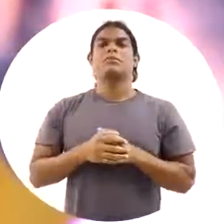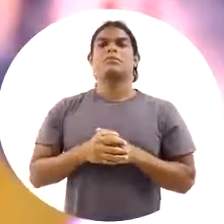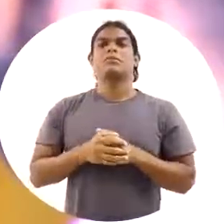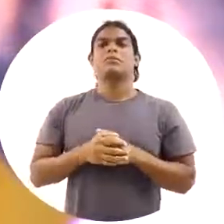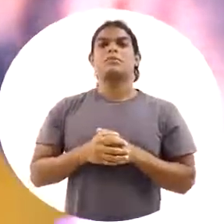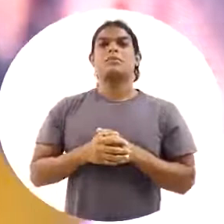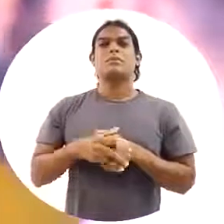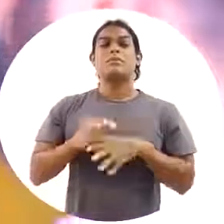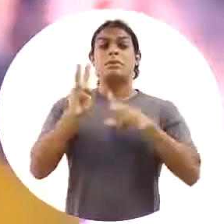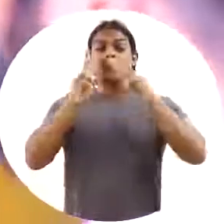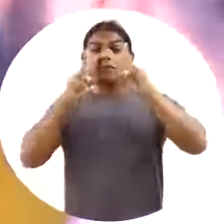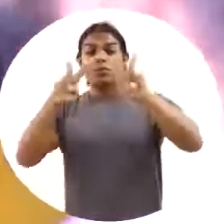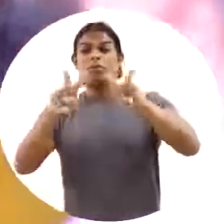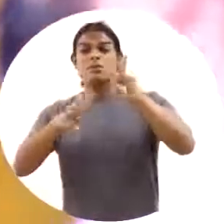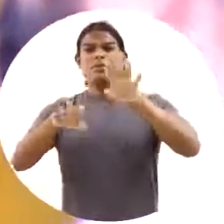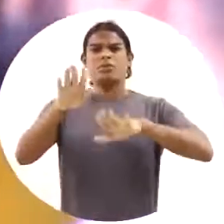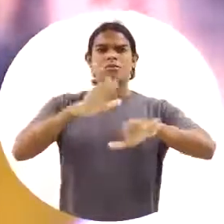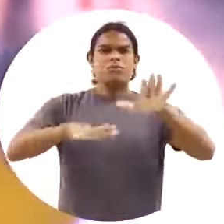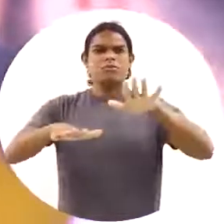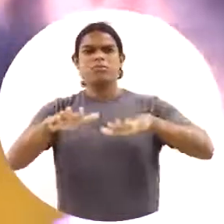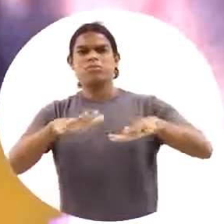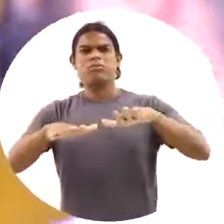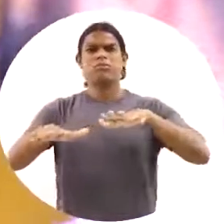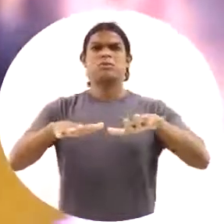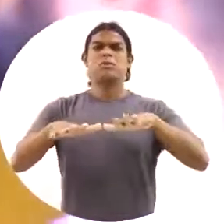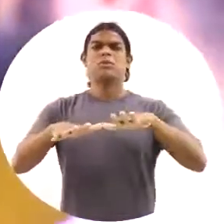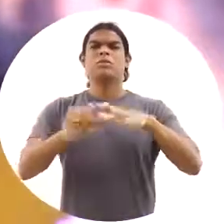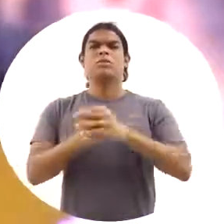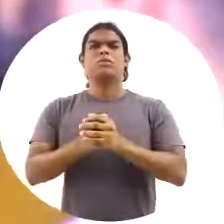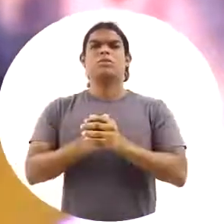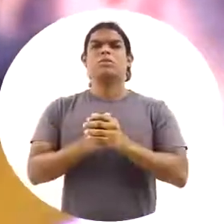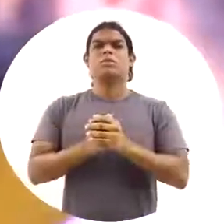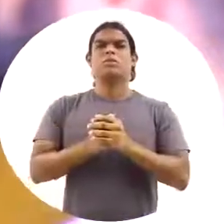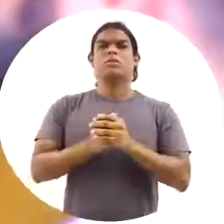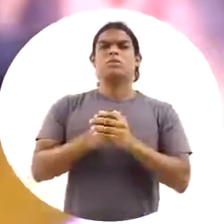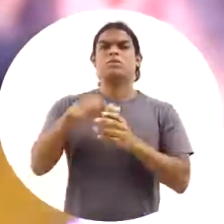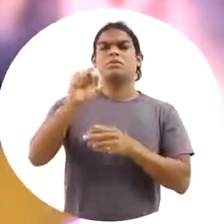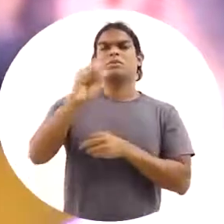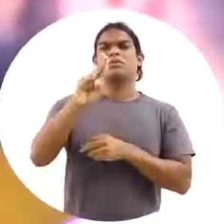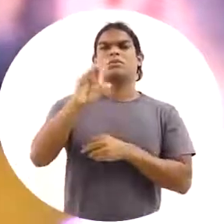quando eu vi o movimento de sustentabilidade lá, eu vi que tinha algo mais que eu precisava me